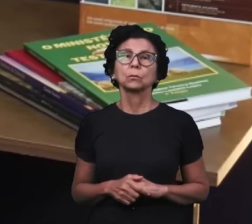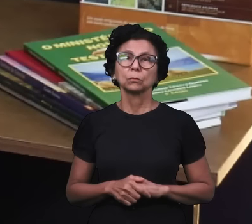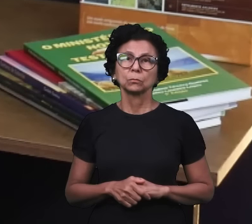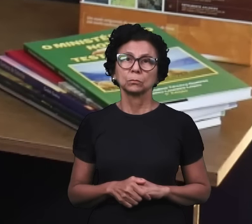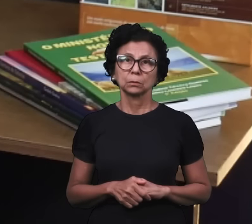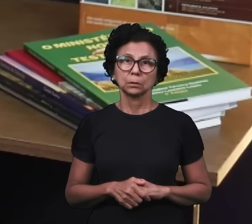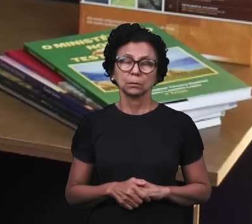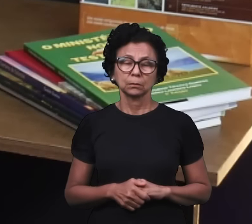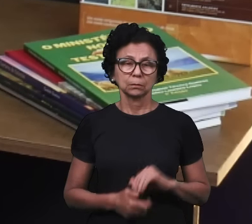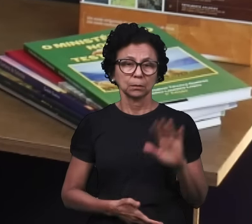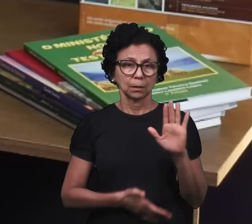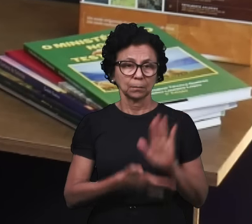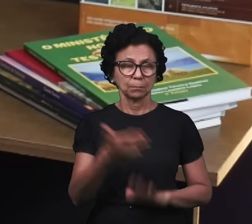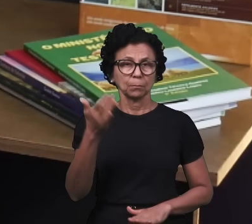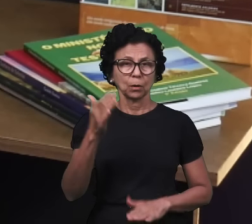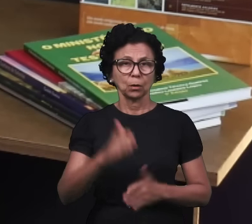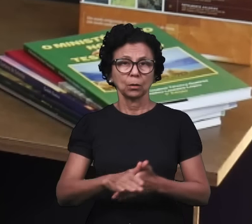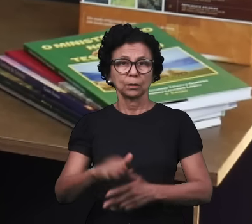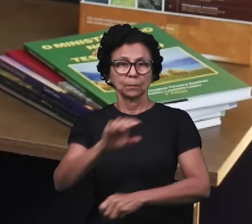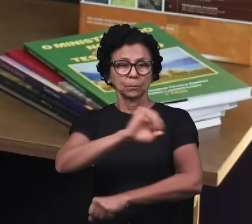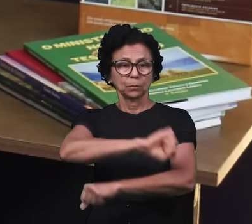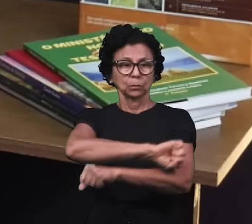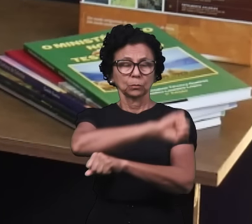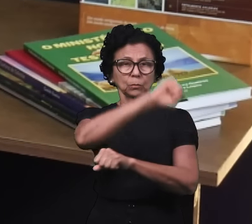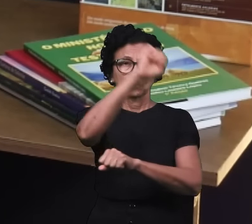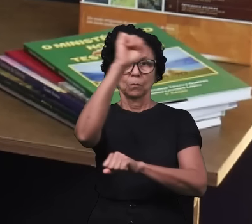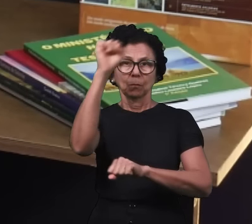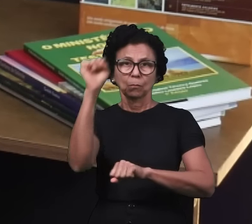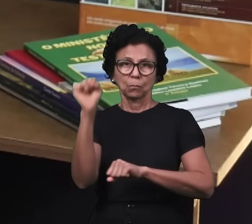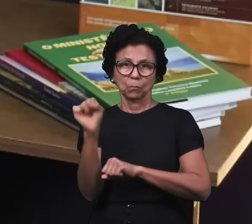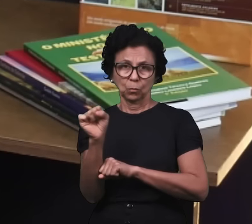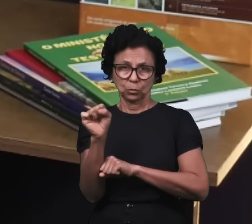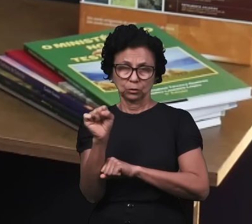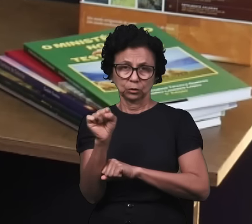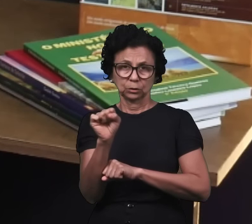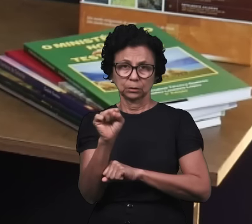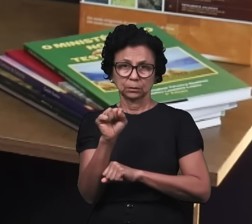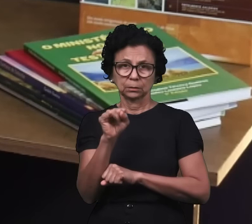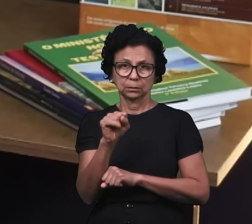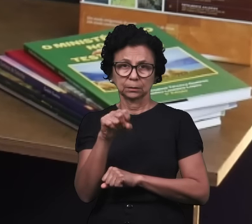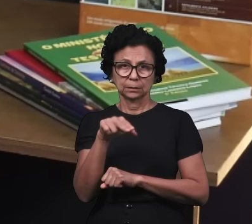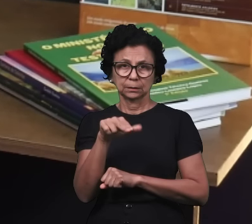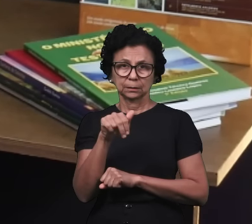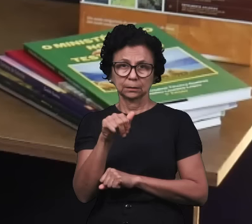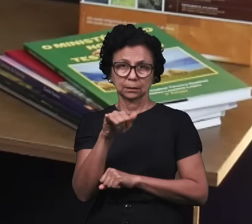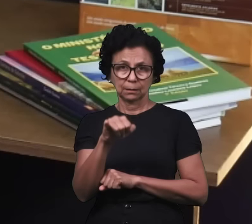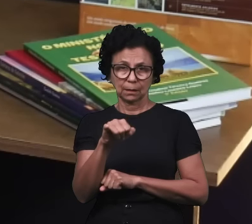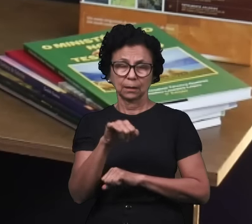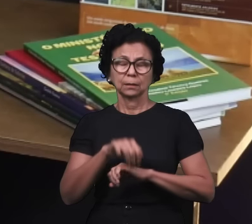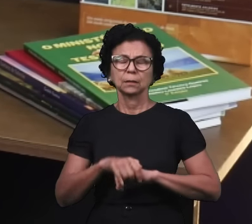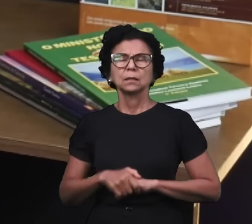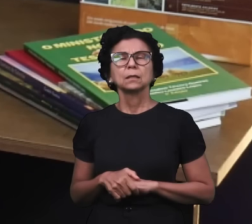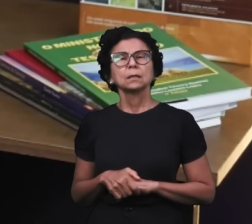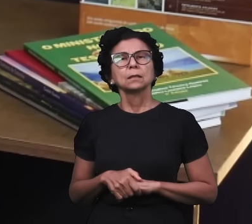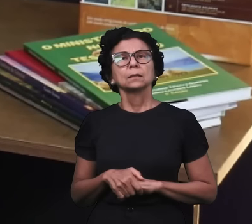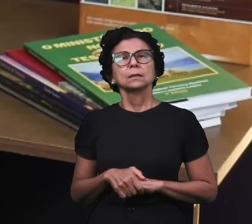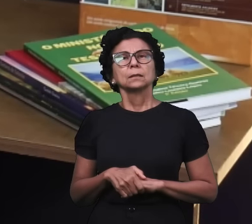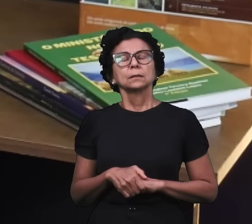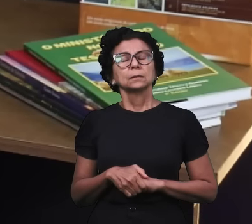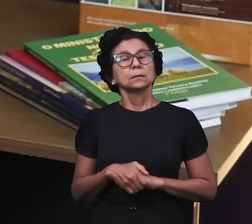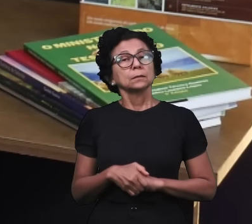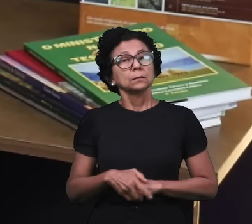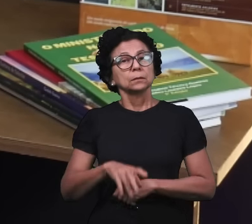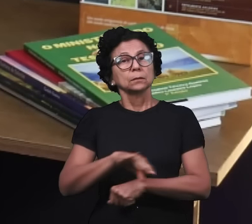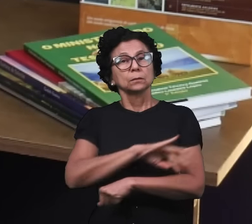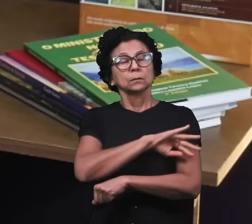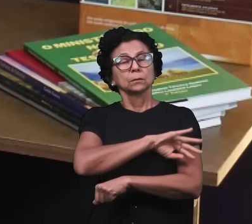ao Monte Sinai, né? E é interessante porque quando nós falamos de monte, né, há toda uma experiência, porque nós estamos falando da operação